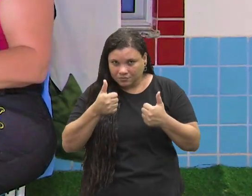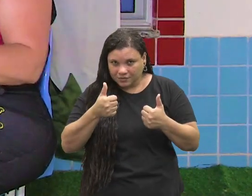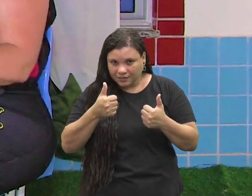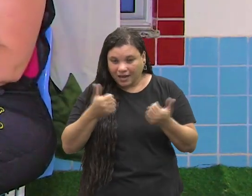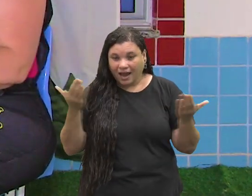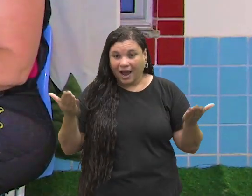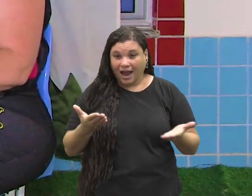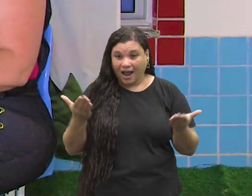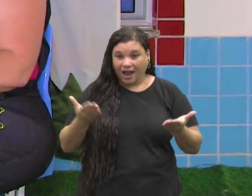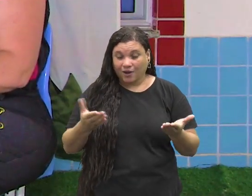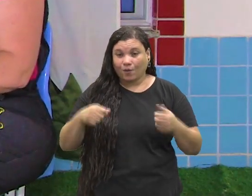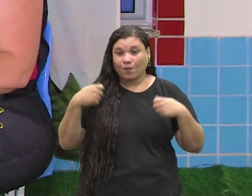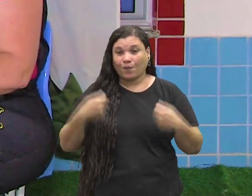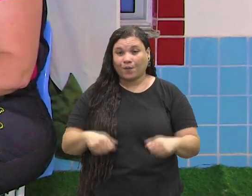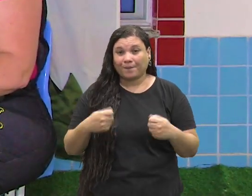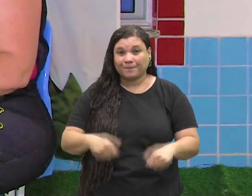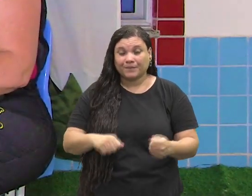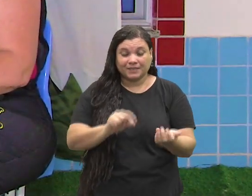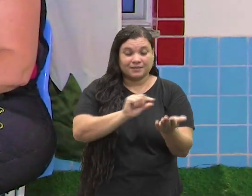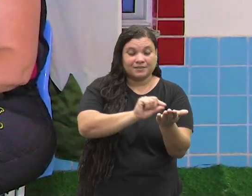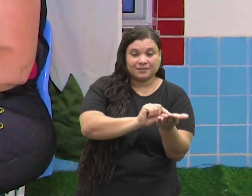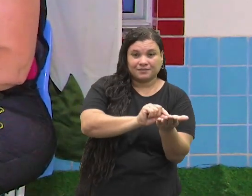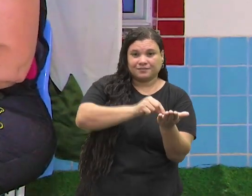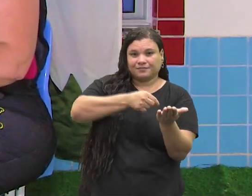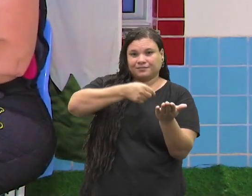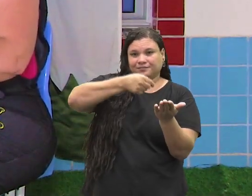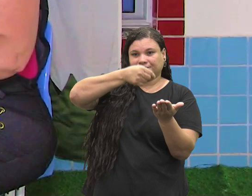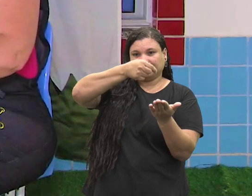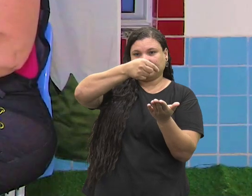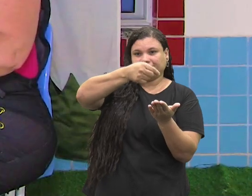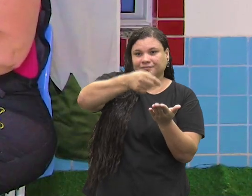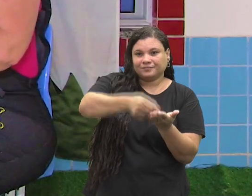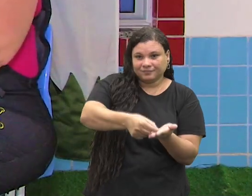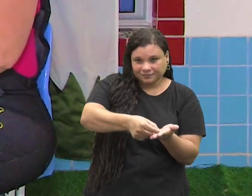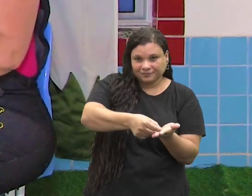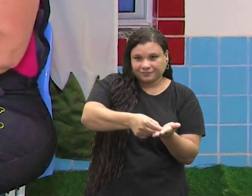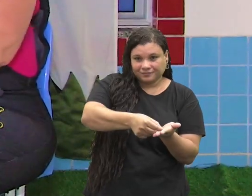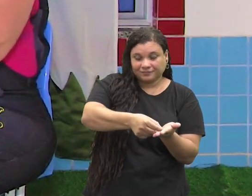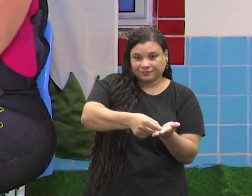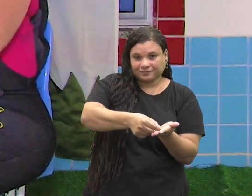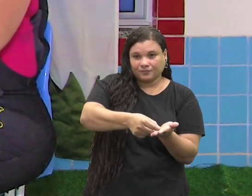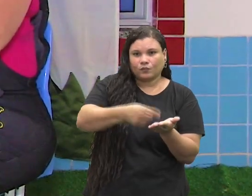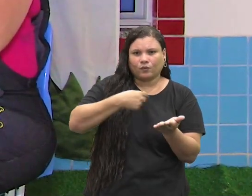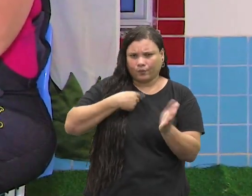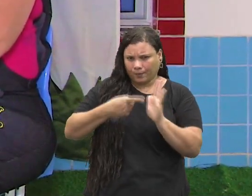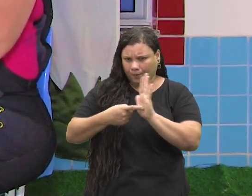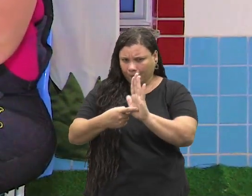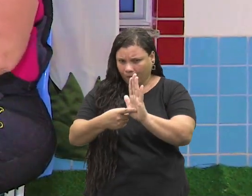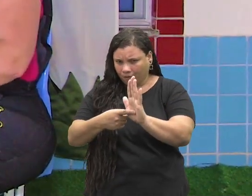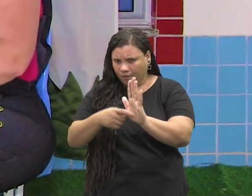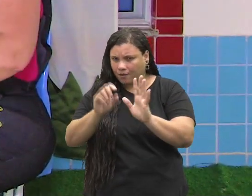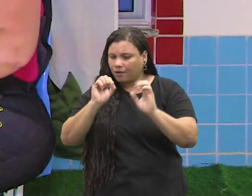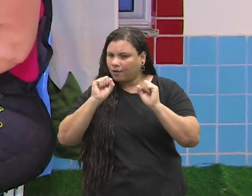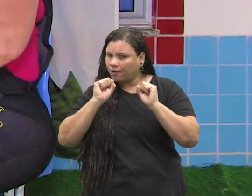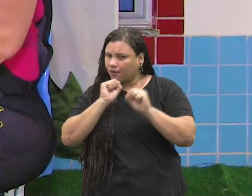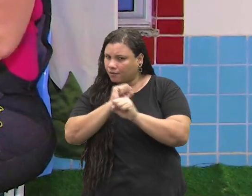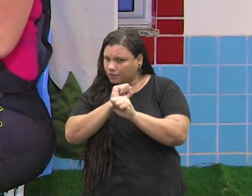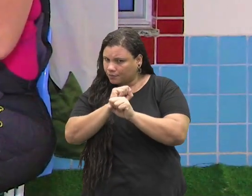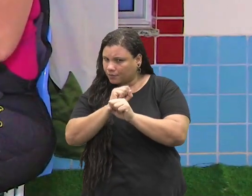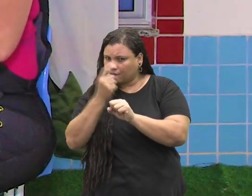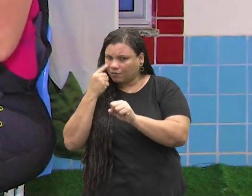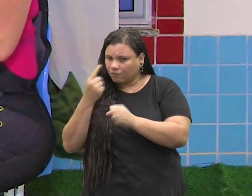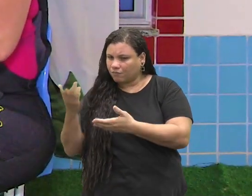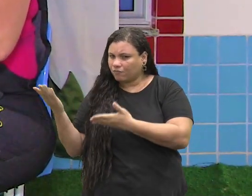aqui, trazê-la até aqui, formando um triângulo, tá, crianças? Fácil, igual a gente fazia